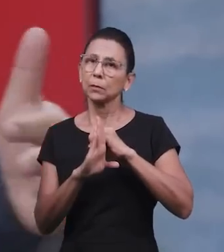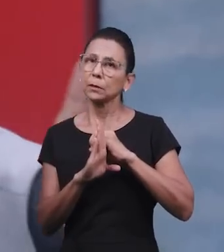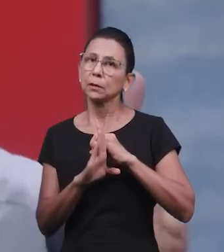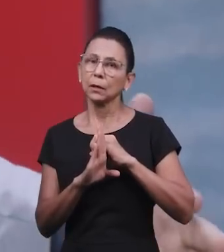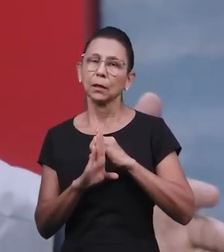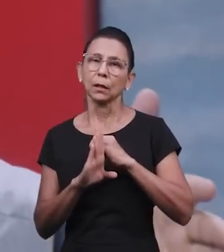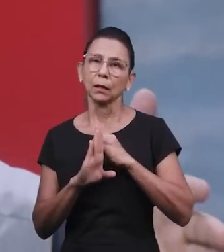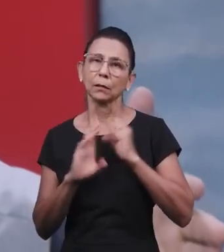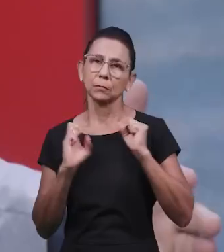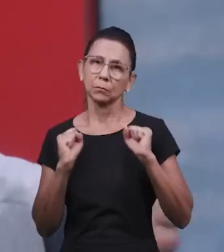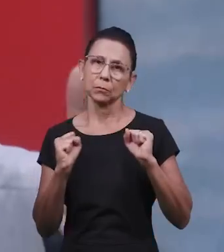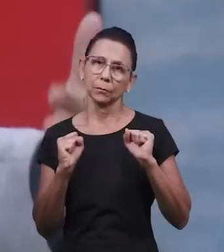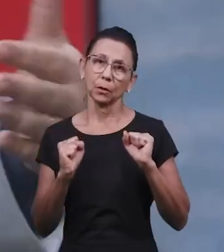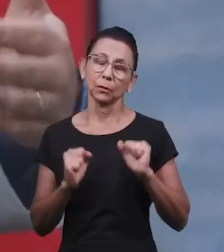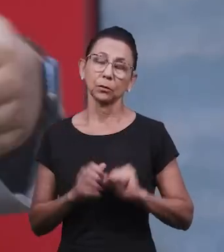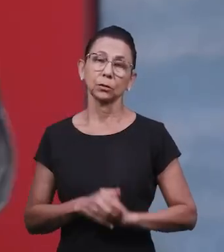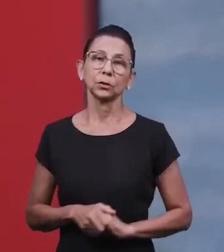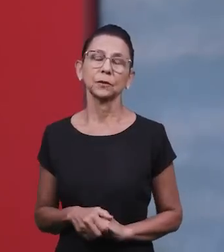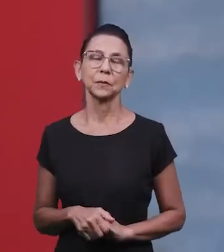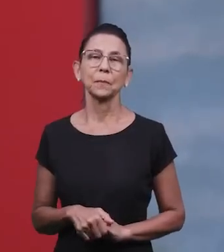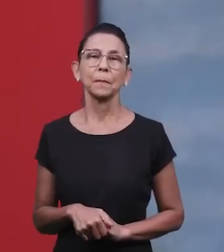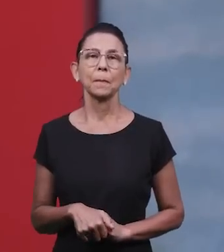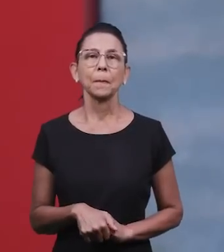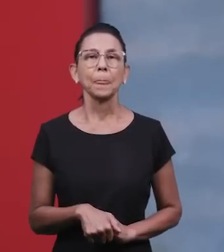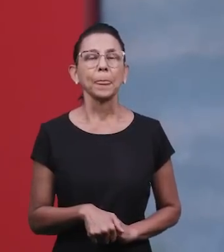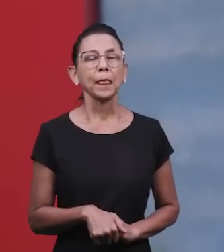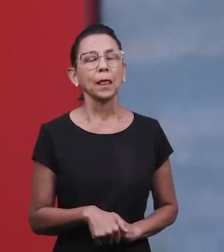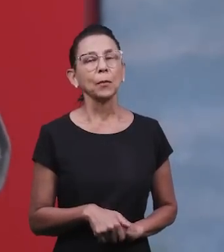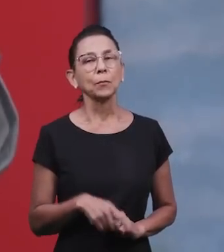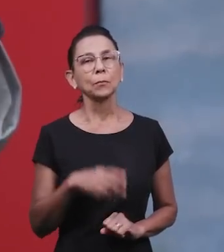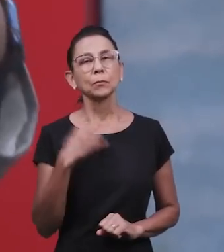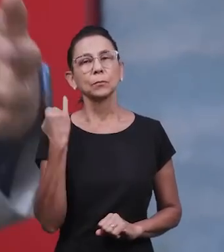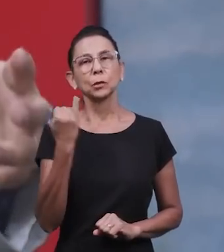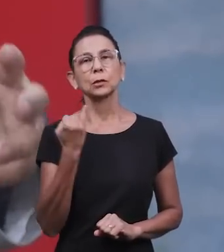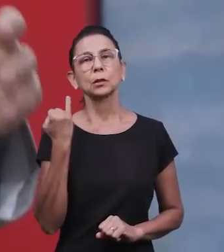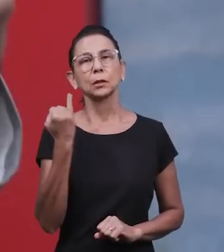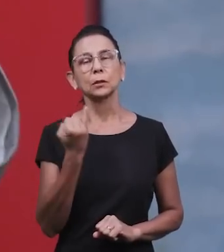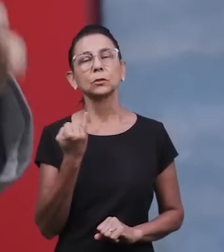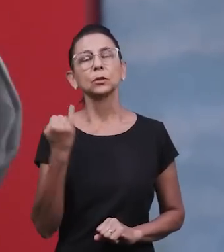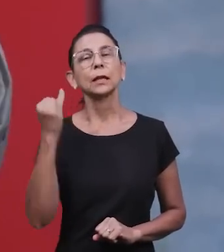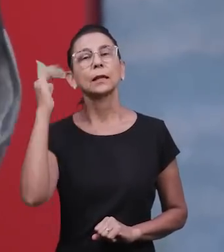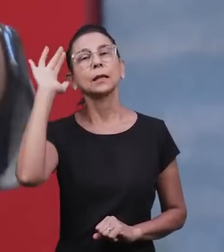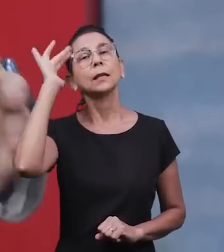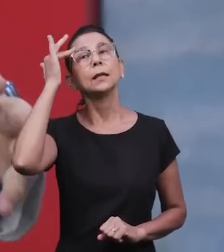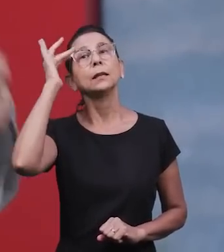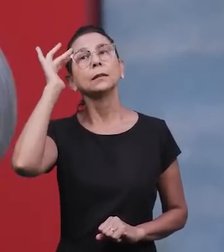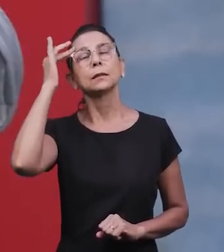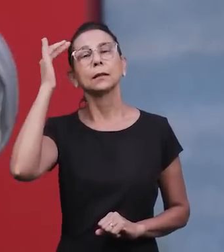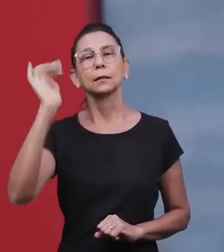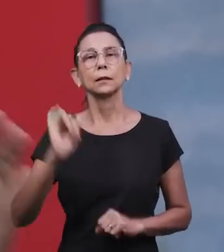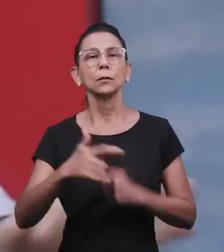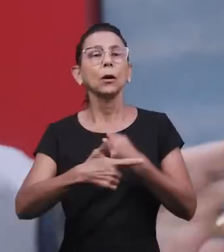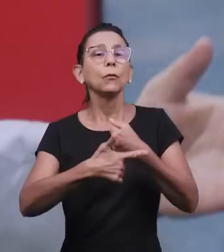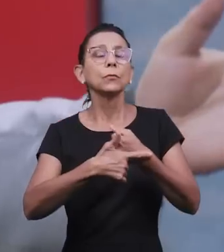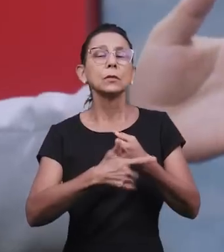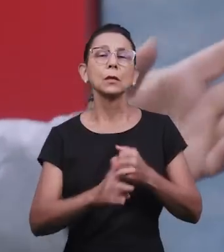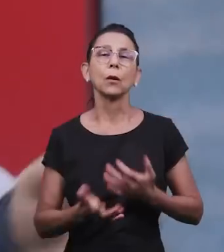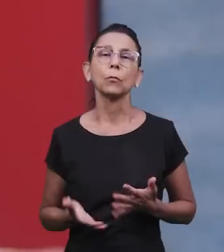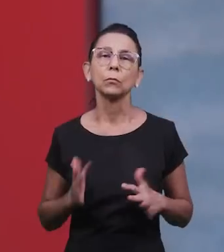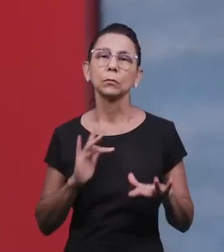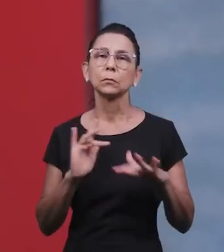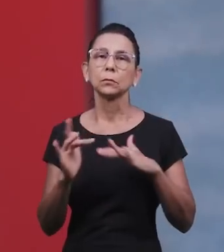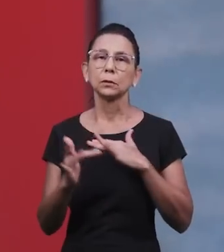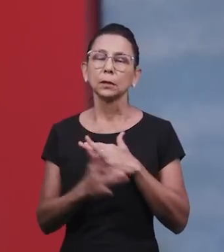caminho mais natural sempre é o uso consciente da rede social, é a gente entender qual o papel dela? Eu gosto de contar um